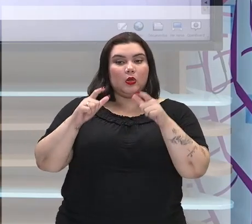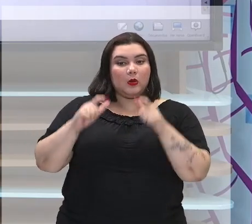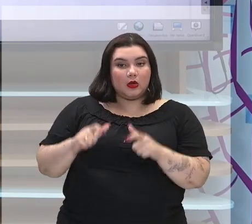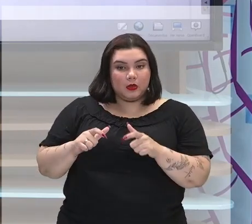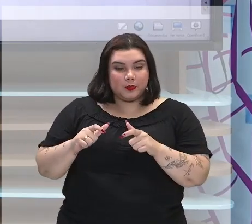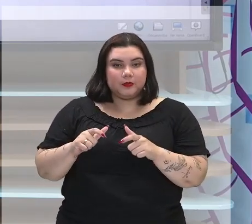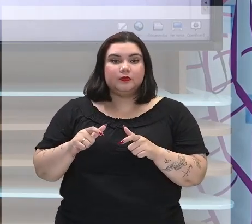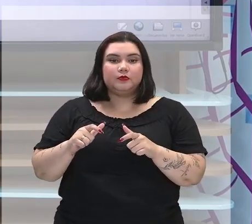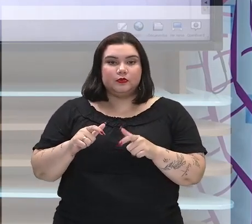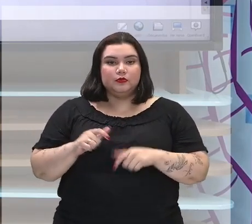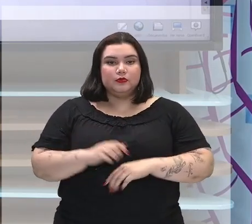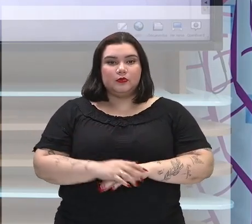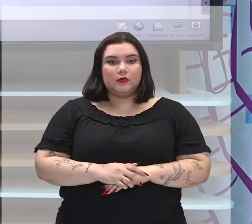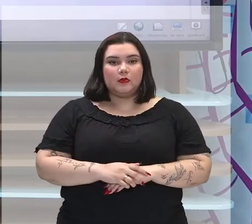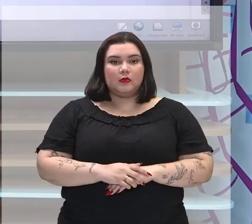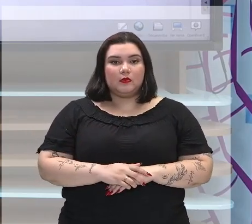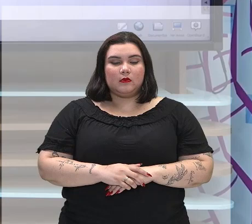território